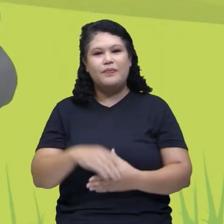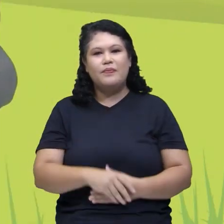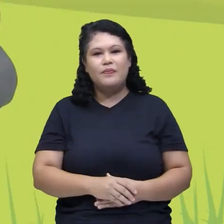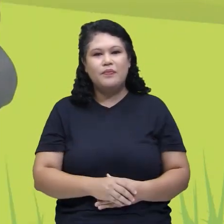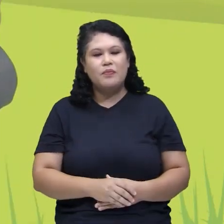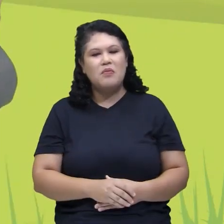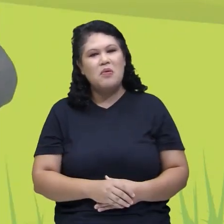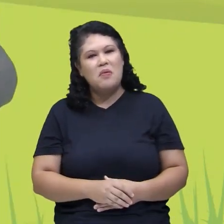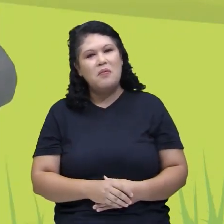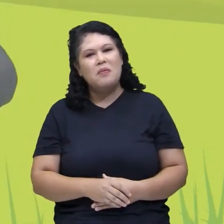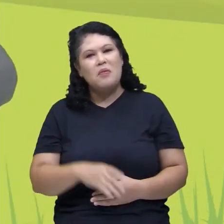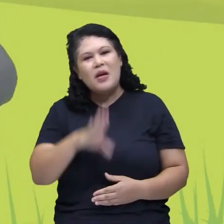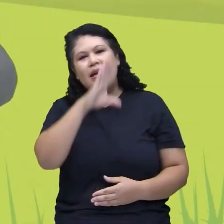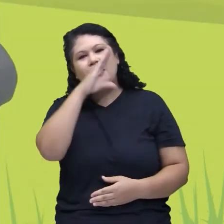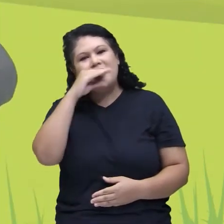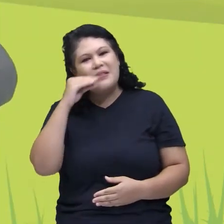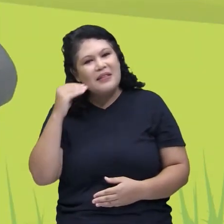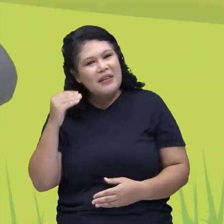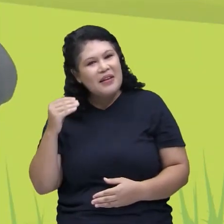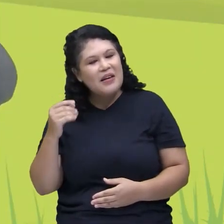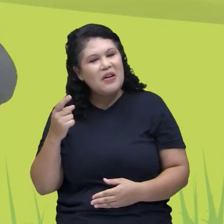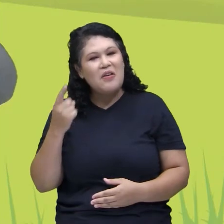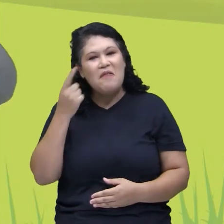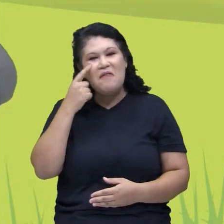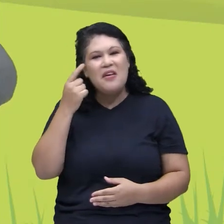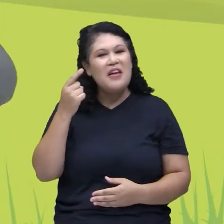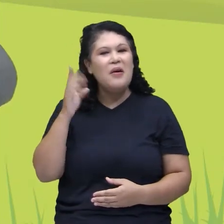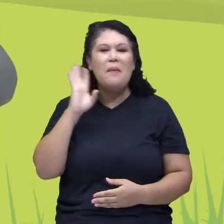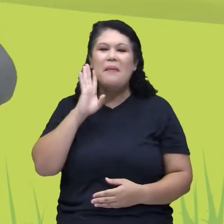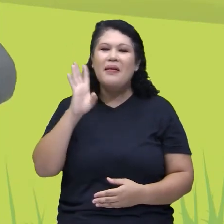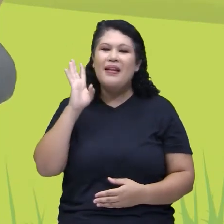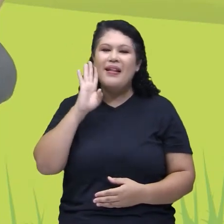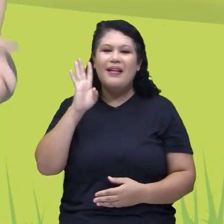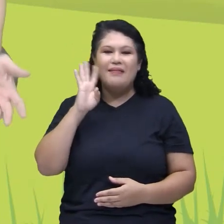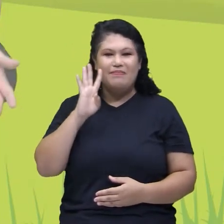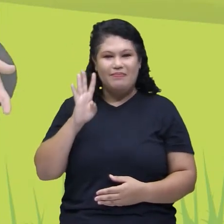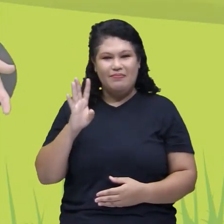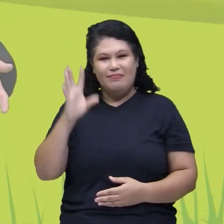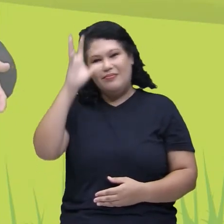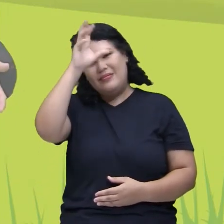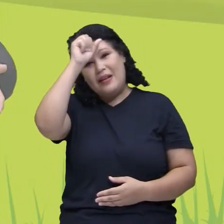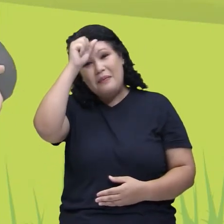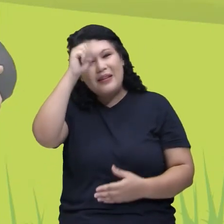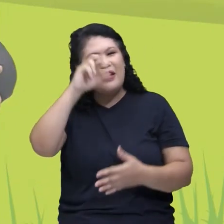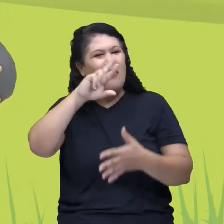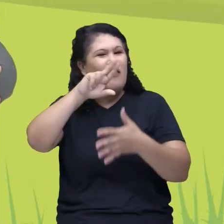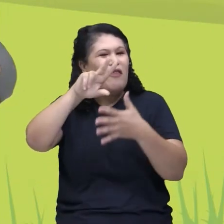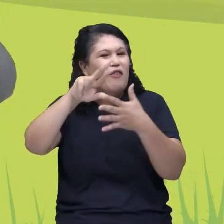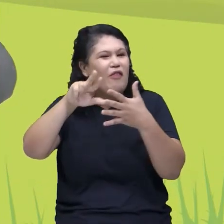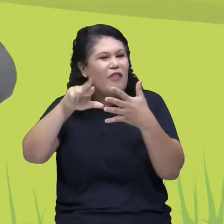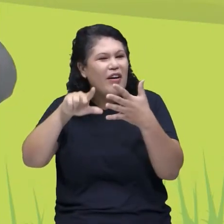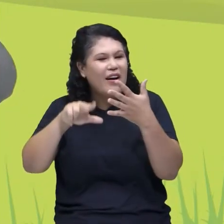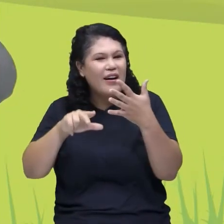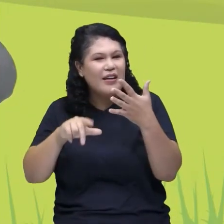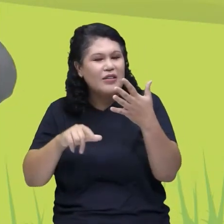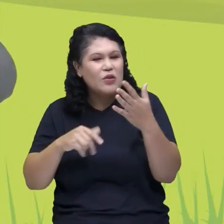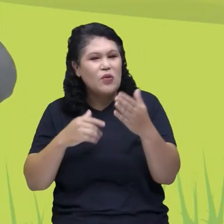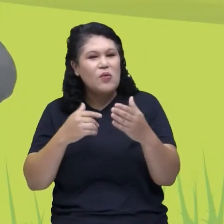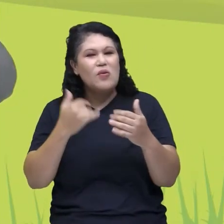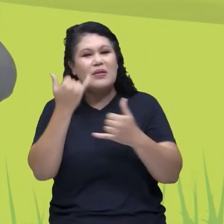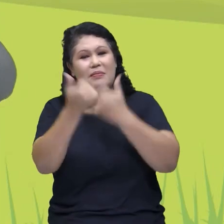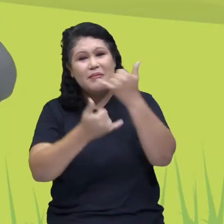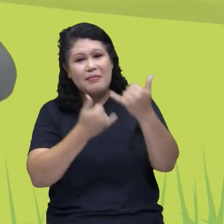Poxa, crianças. Vocês viram como é legal? A gente aprendeu tanta coisa brincando na floresta. A gente